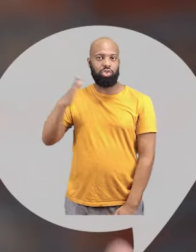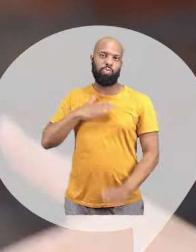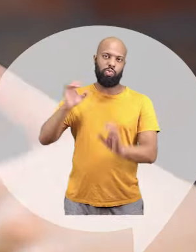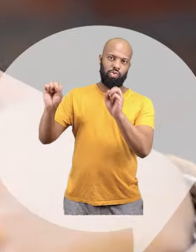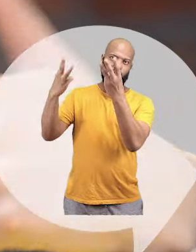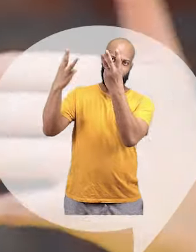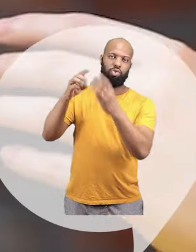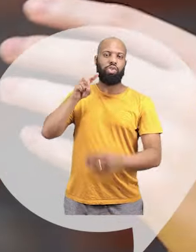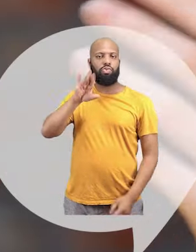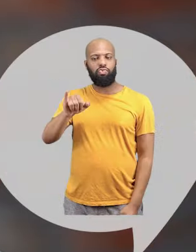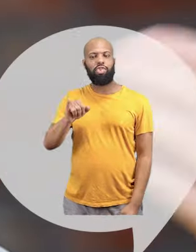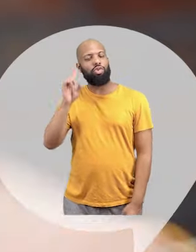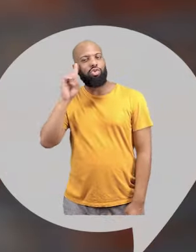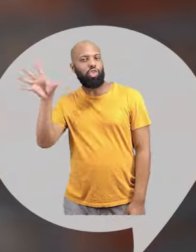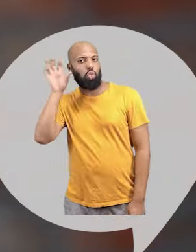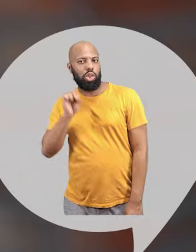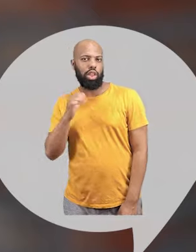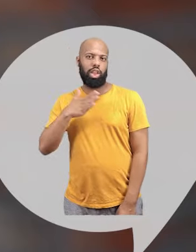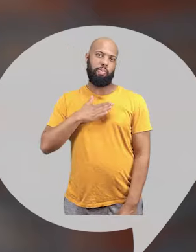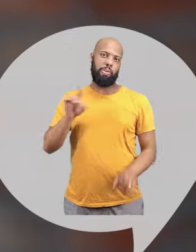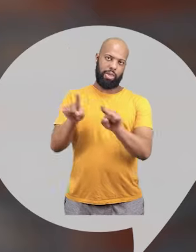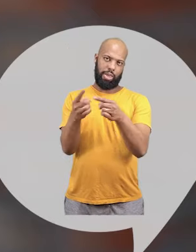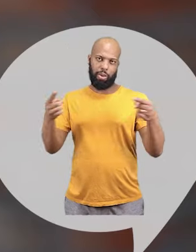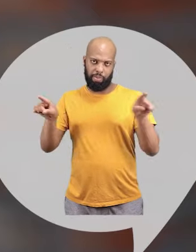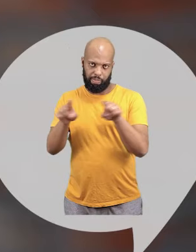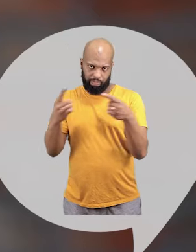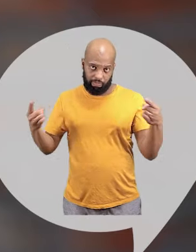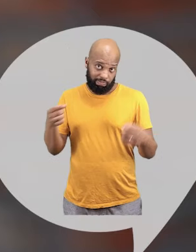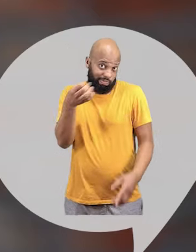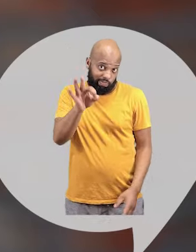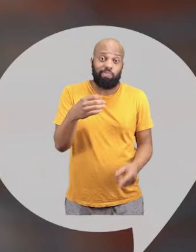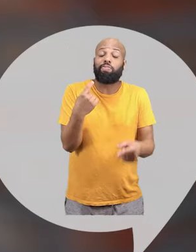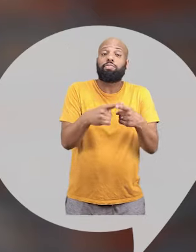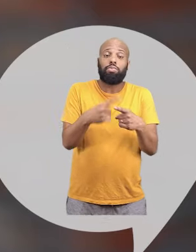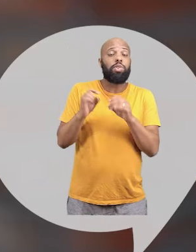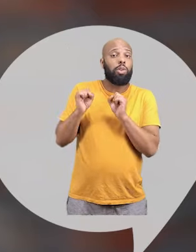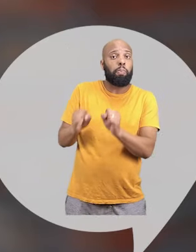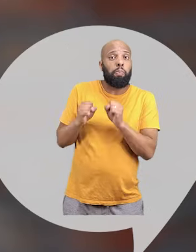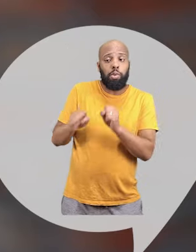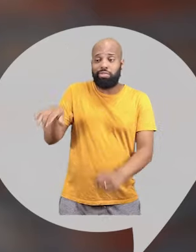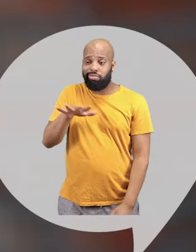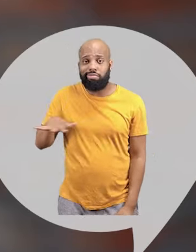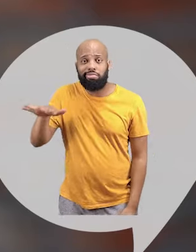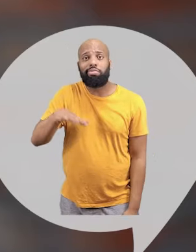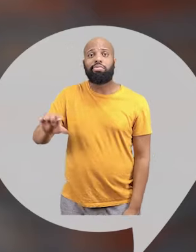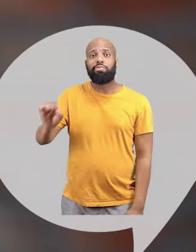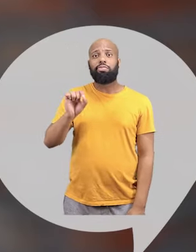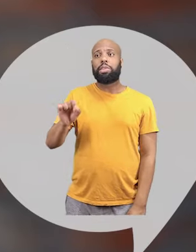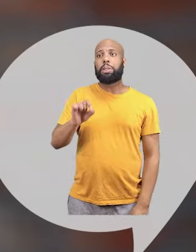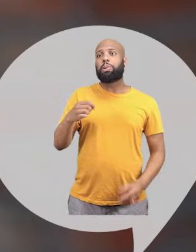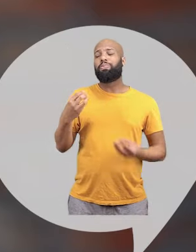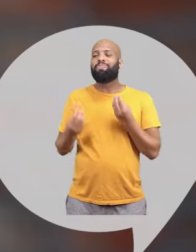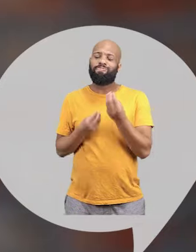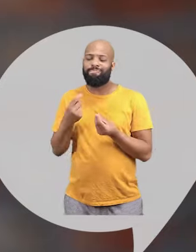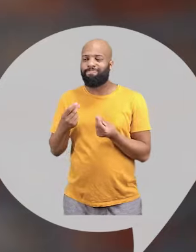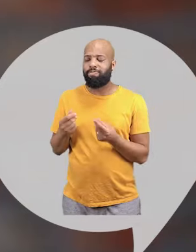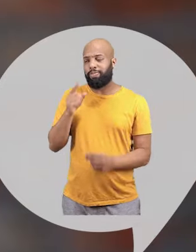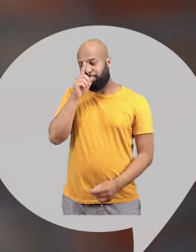é um meio de chegar nas pessoas que um dia vão escutar minhas músicas sabe é porque pode ser um ambiente muito